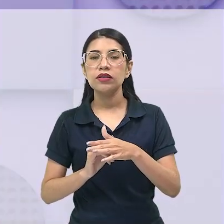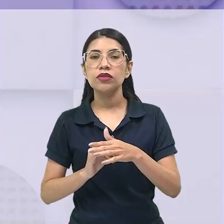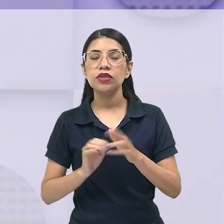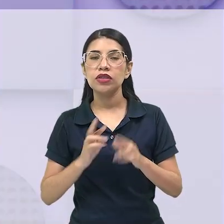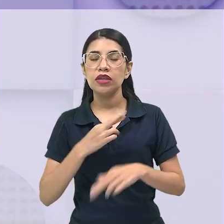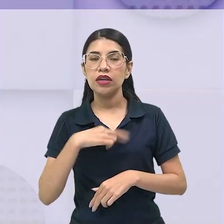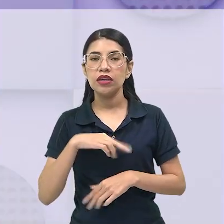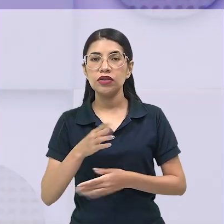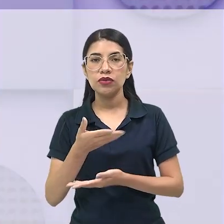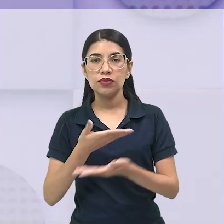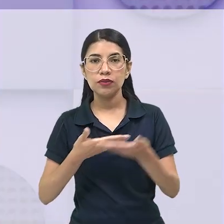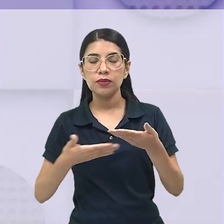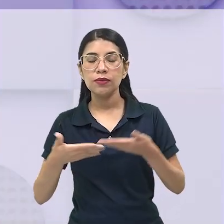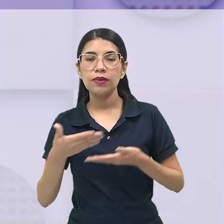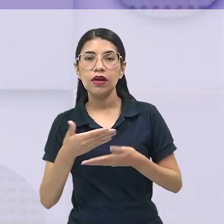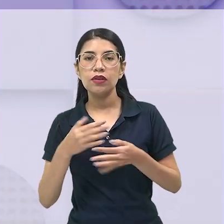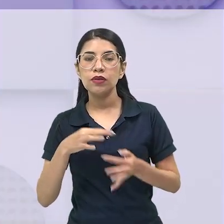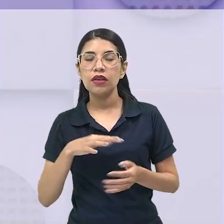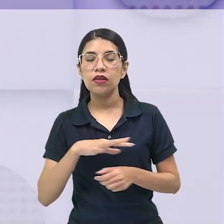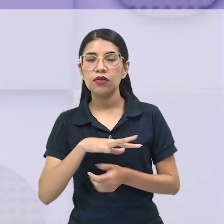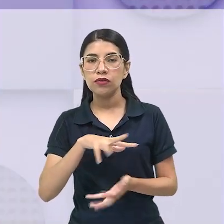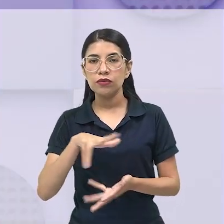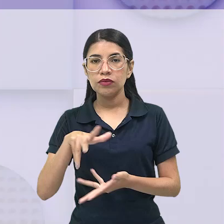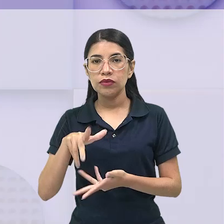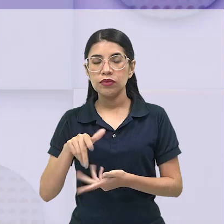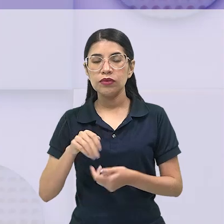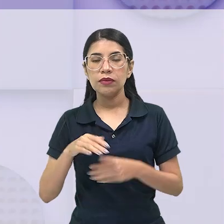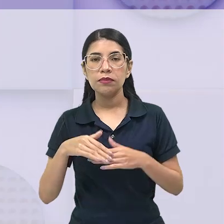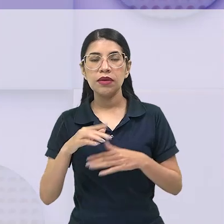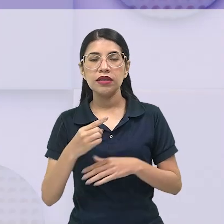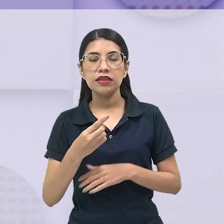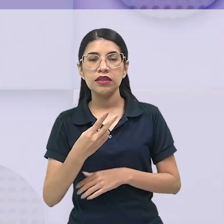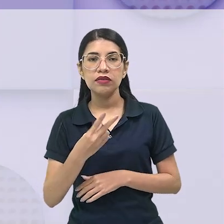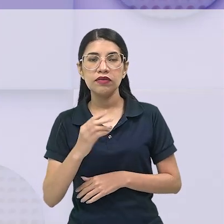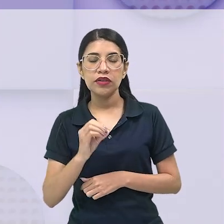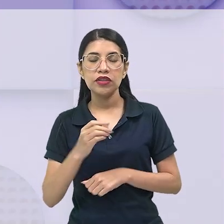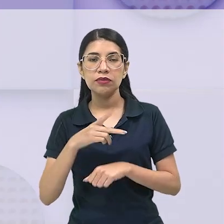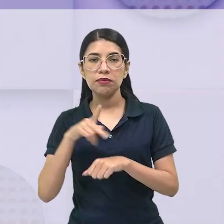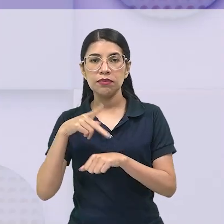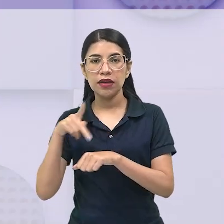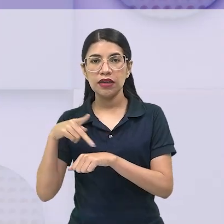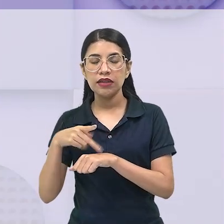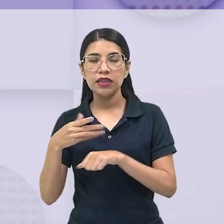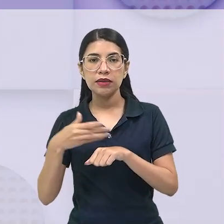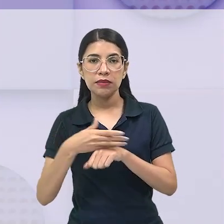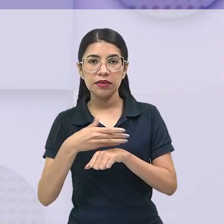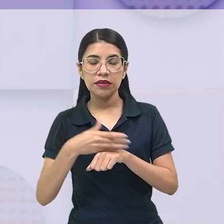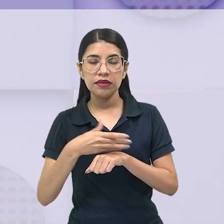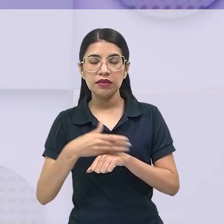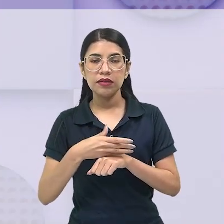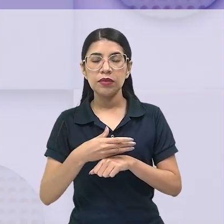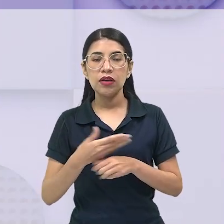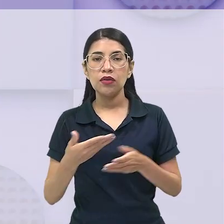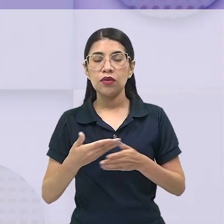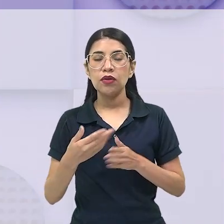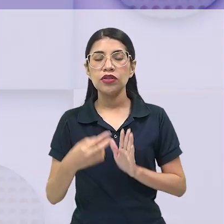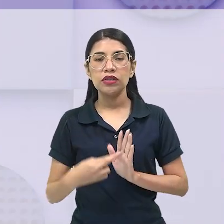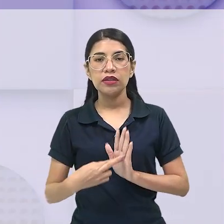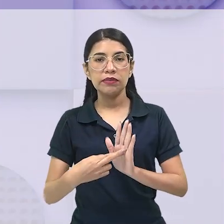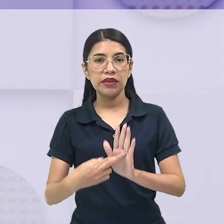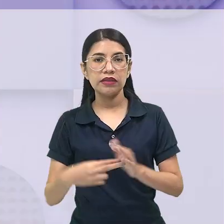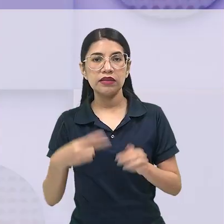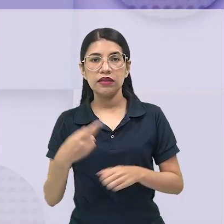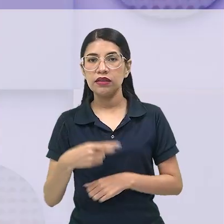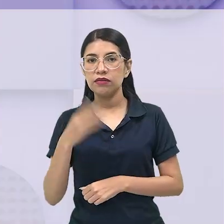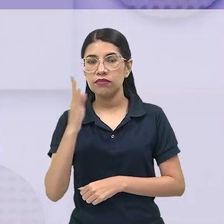mundo, de diálogo interreligioso de base, há mais de 120 países. Ele atualmente é o representante aqui